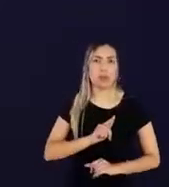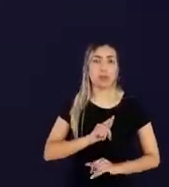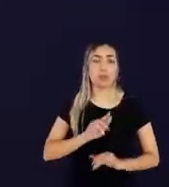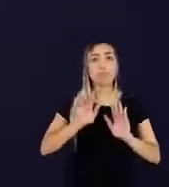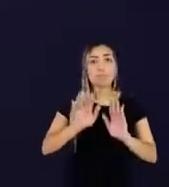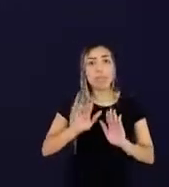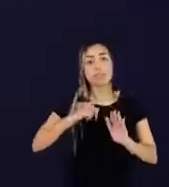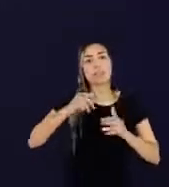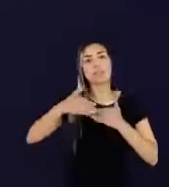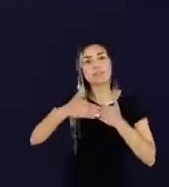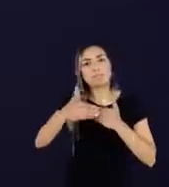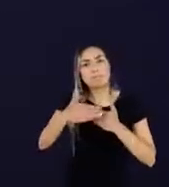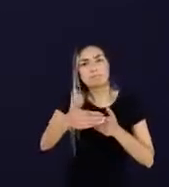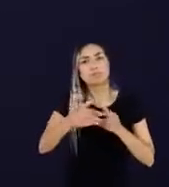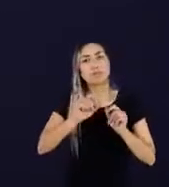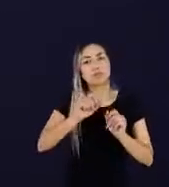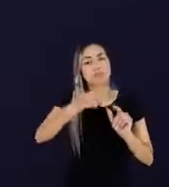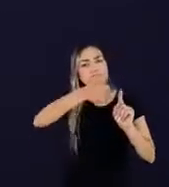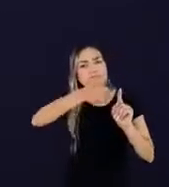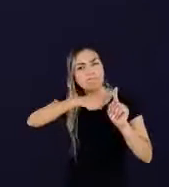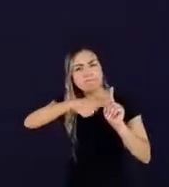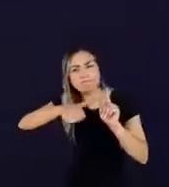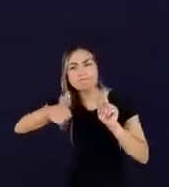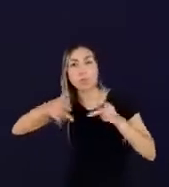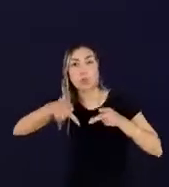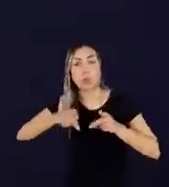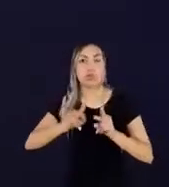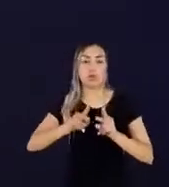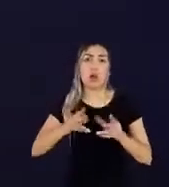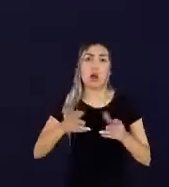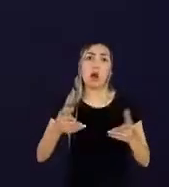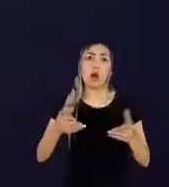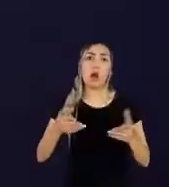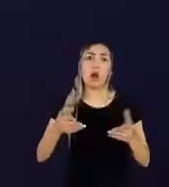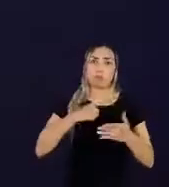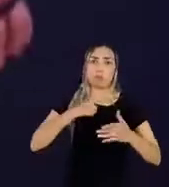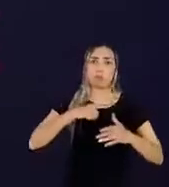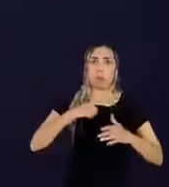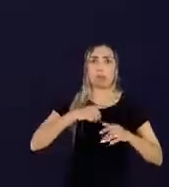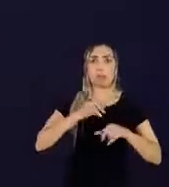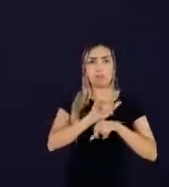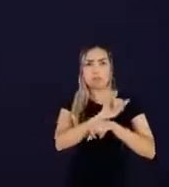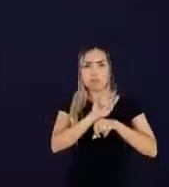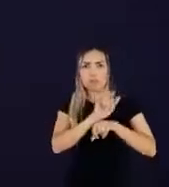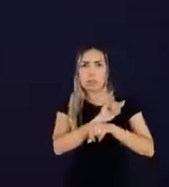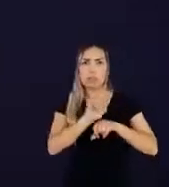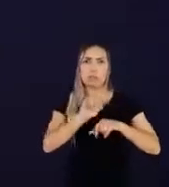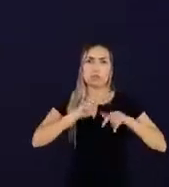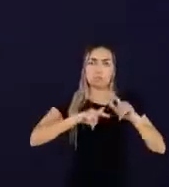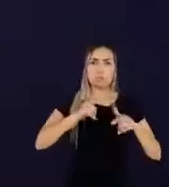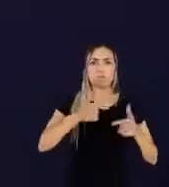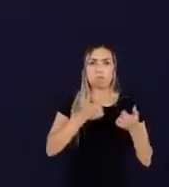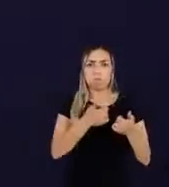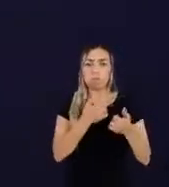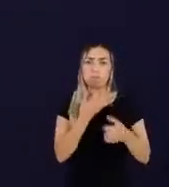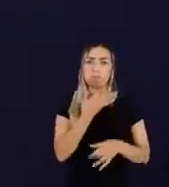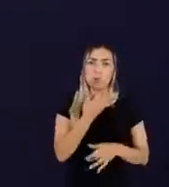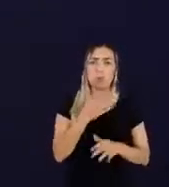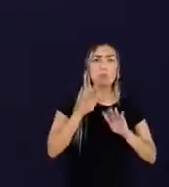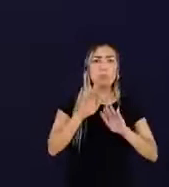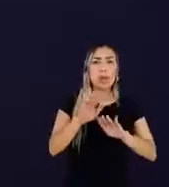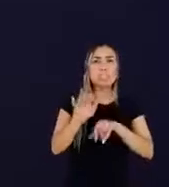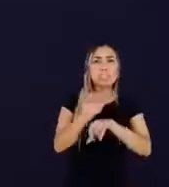monitoramento preventivo. Hoje nós temos um instrumento muito robusto para fazer um acompanhamento do mercado, mas nós temos poucos mecanismos